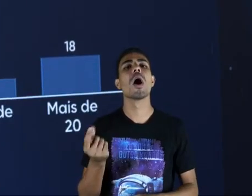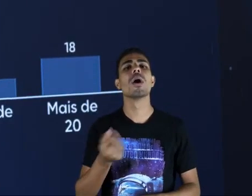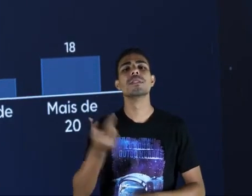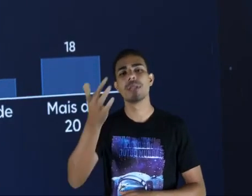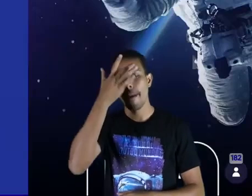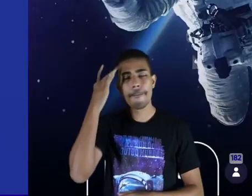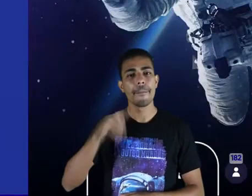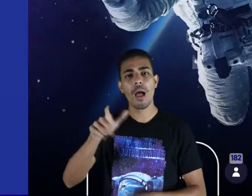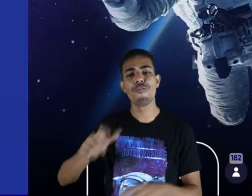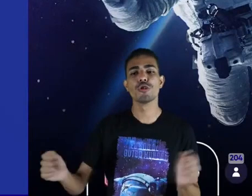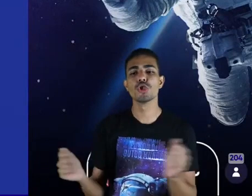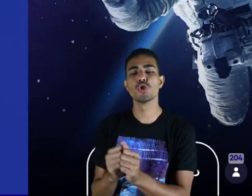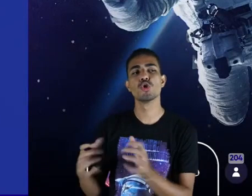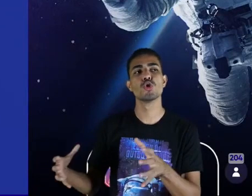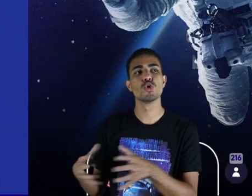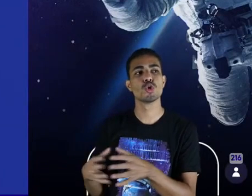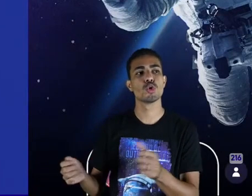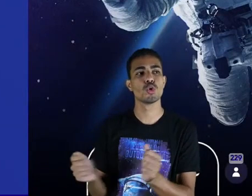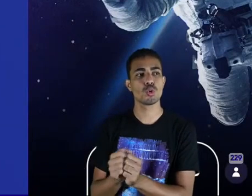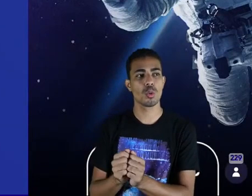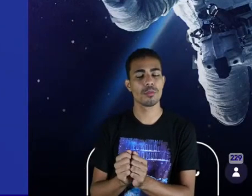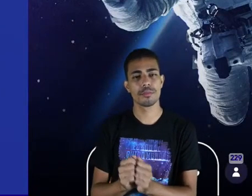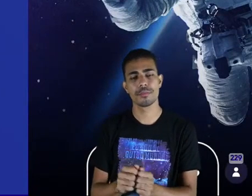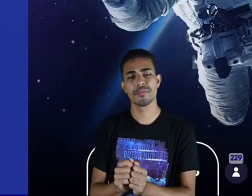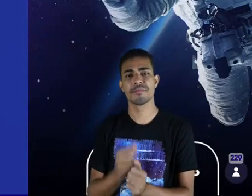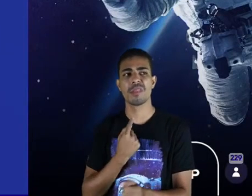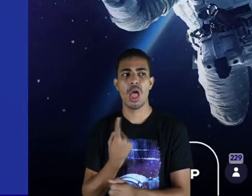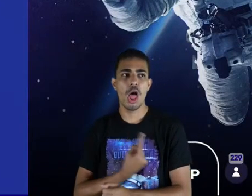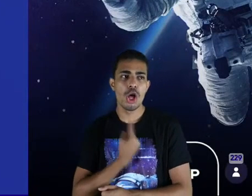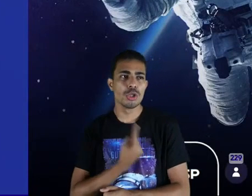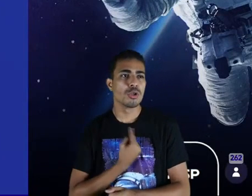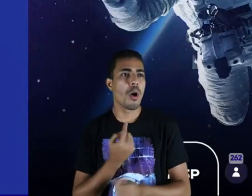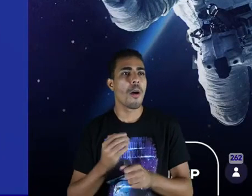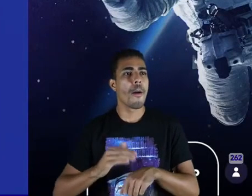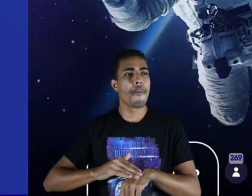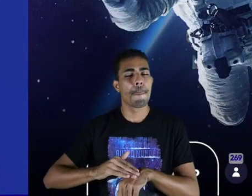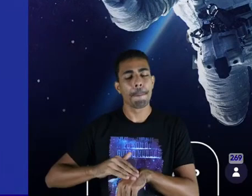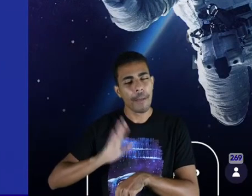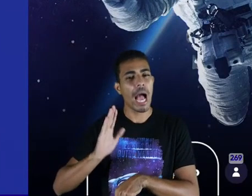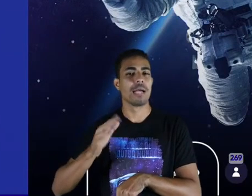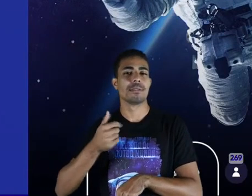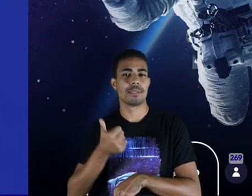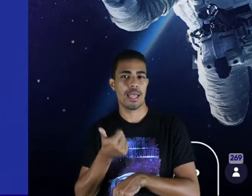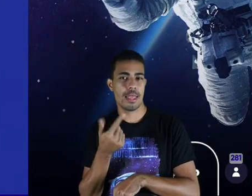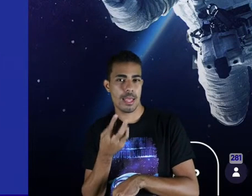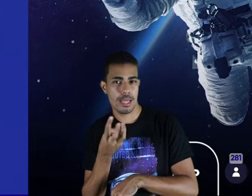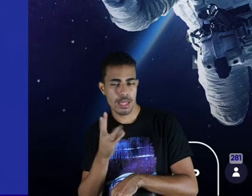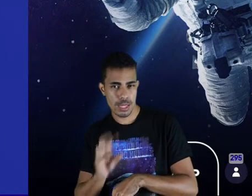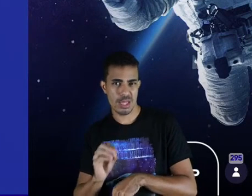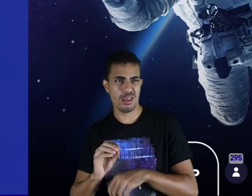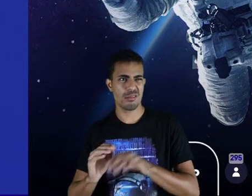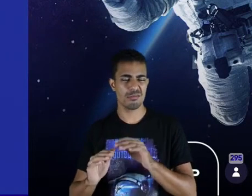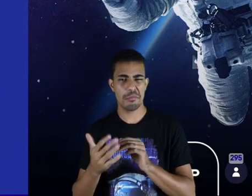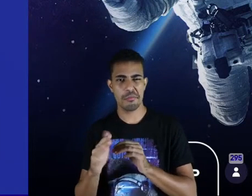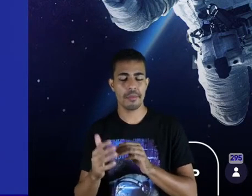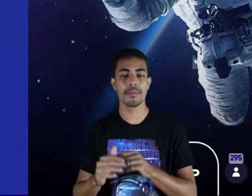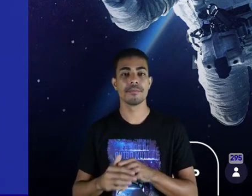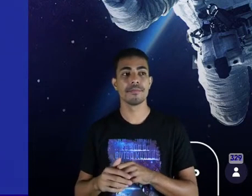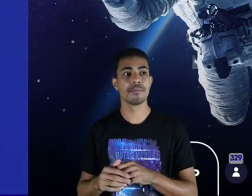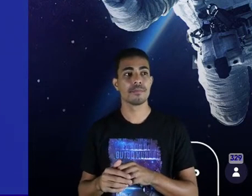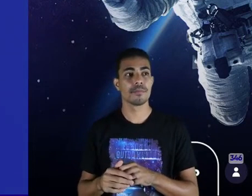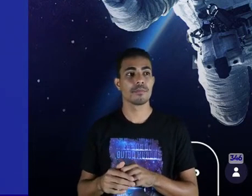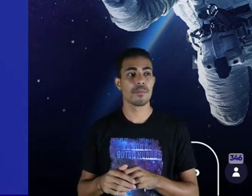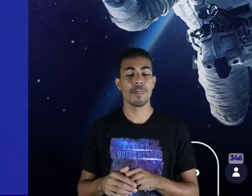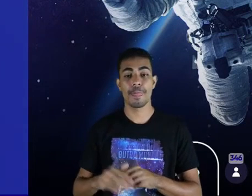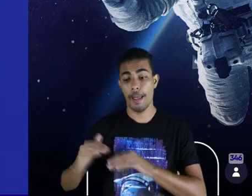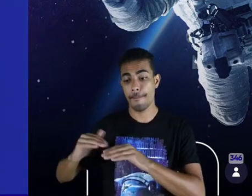com quantas pessoas você está assistindo esse congresso? Sozinho, mais de 130 pessoas já passaram aqui na estatística, 159. Mais de